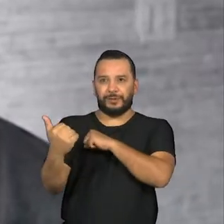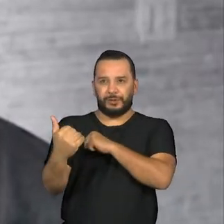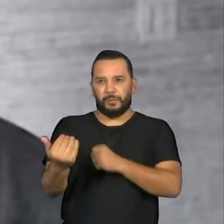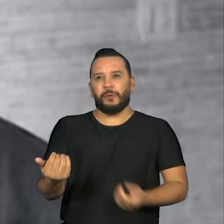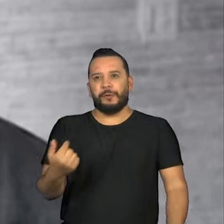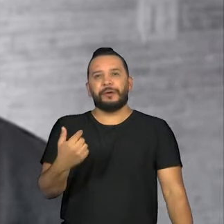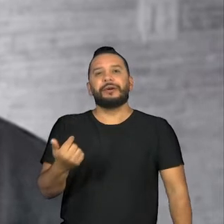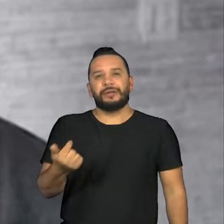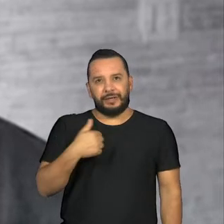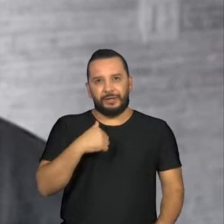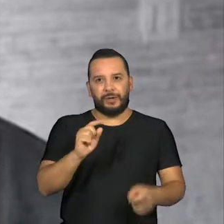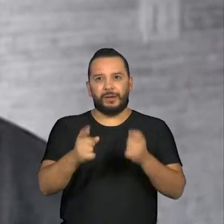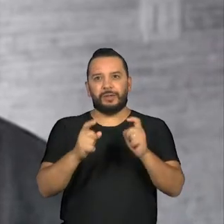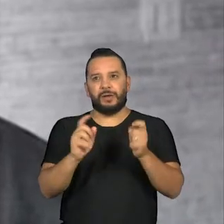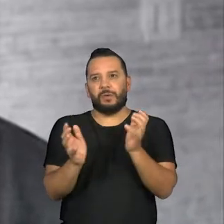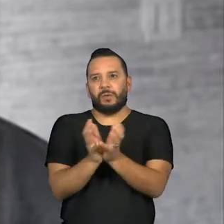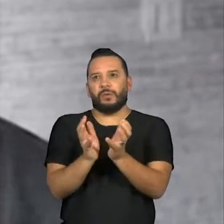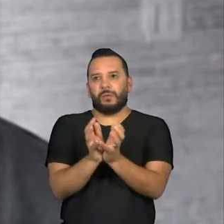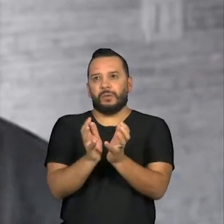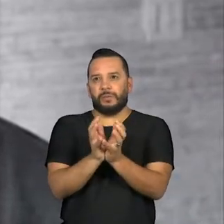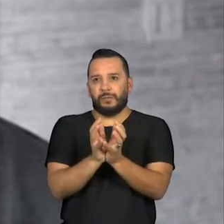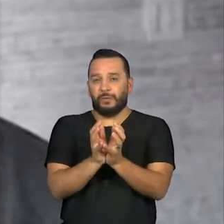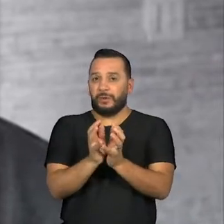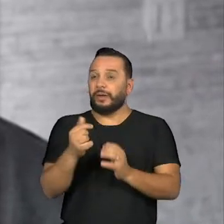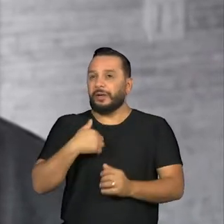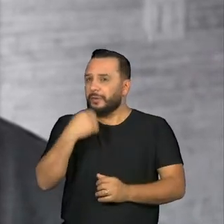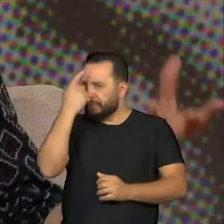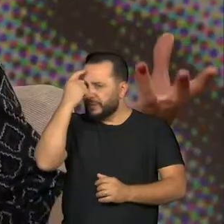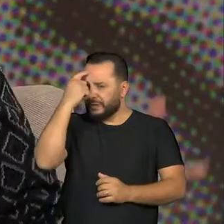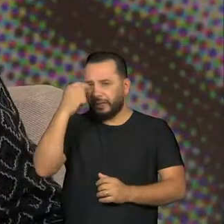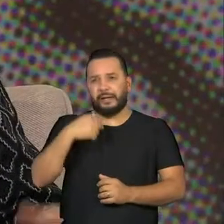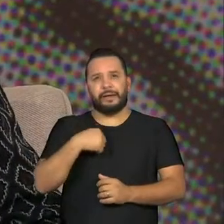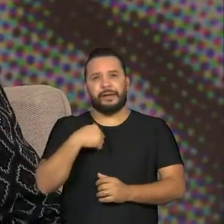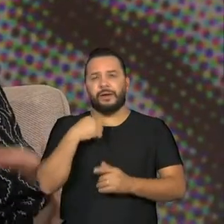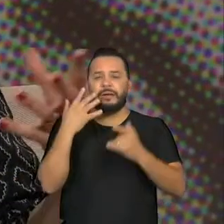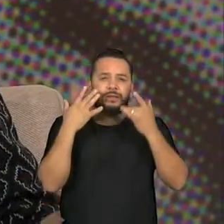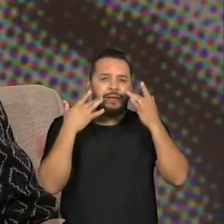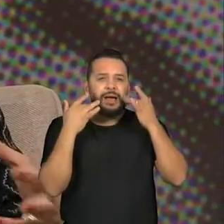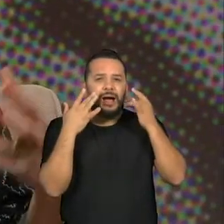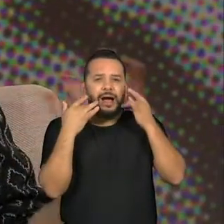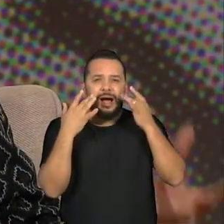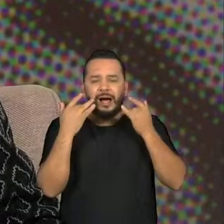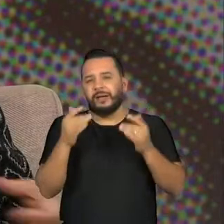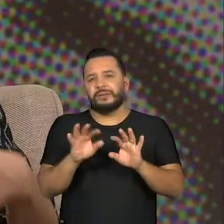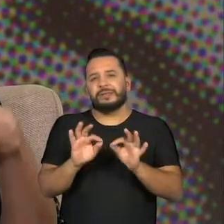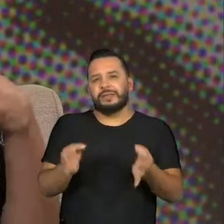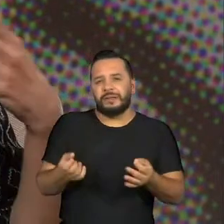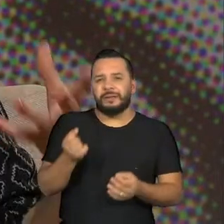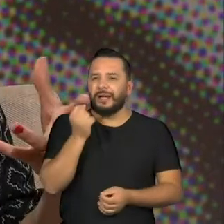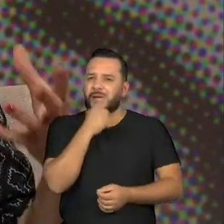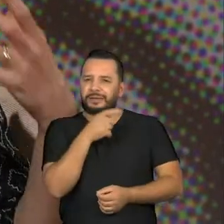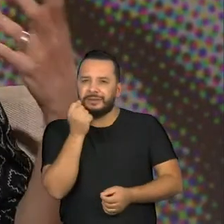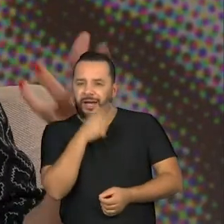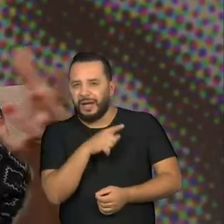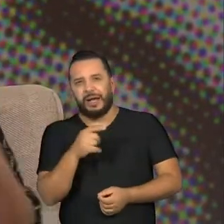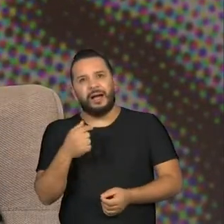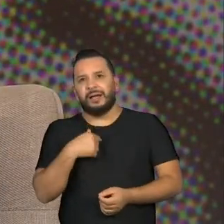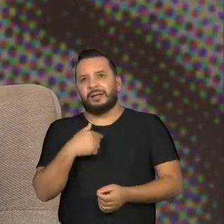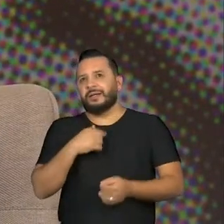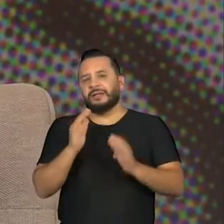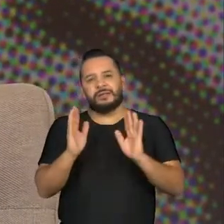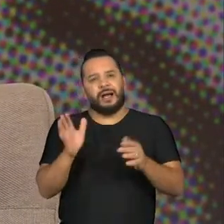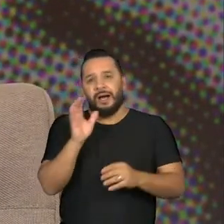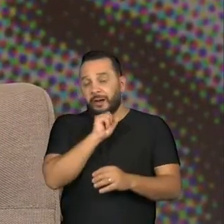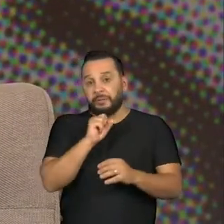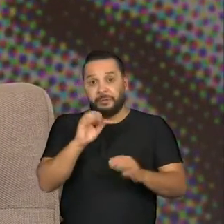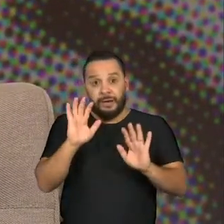grupo, eu achava que eu ia fazer uma peça de teatro comercial, engraçada, bate-porta, fecha-porta,